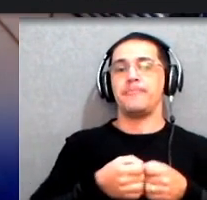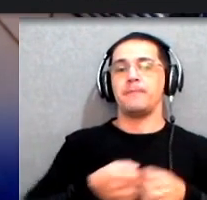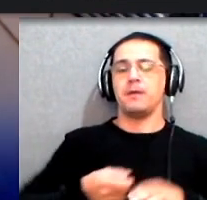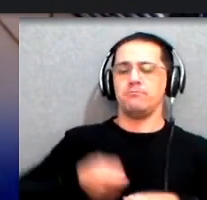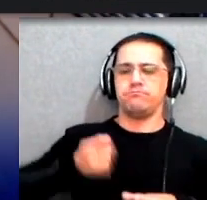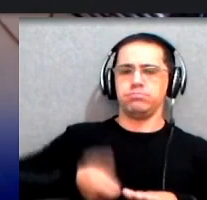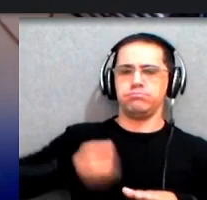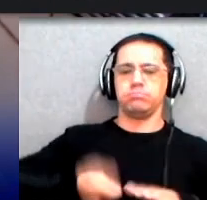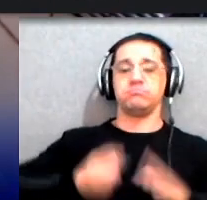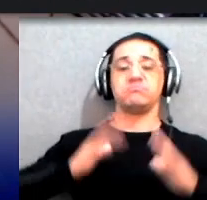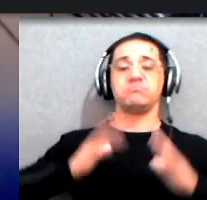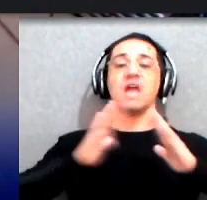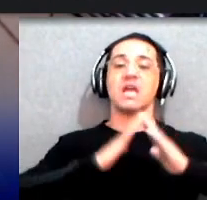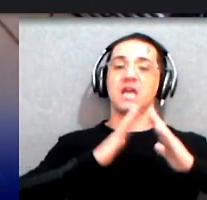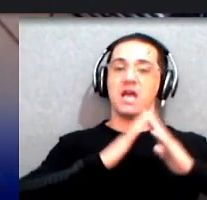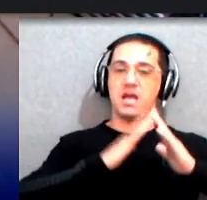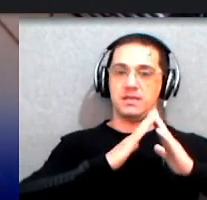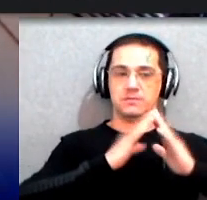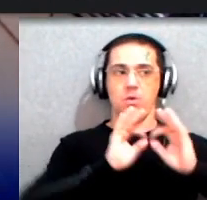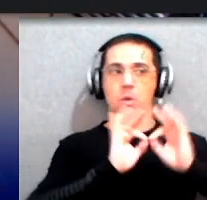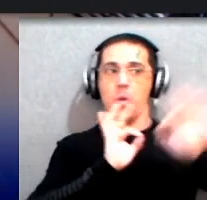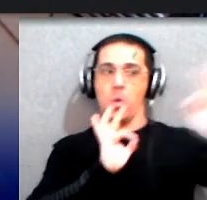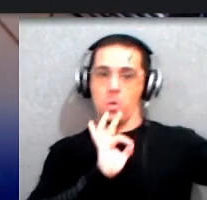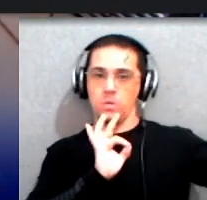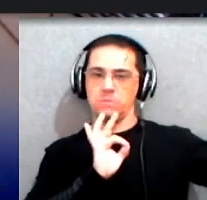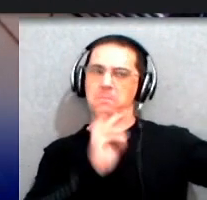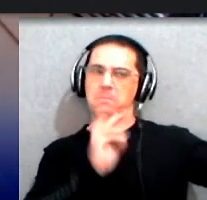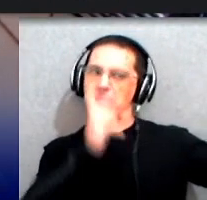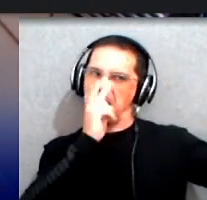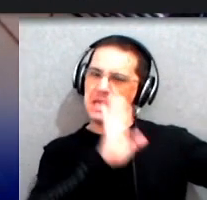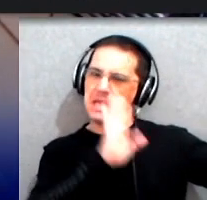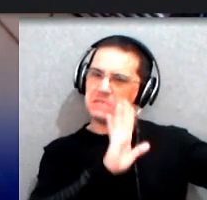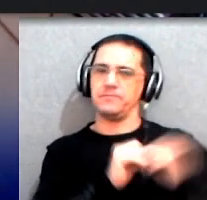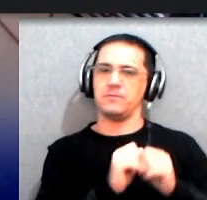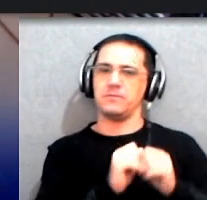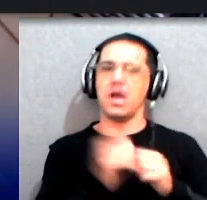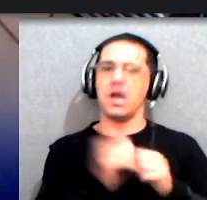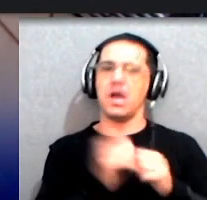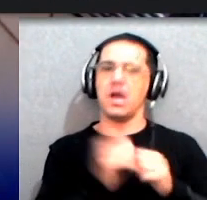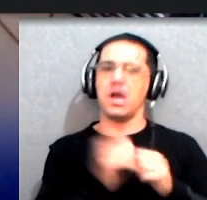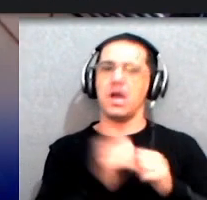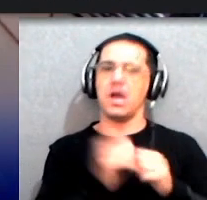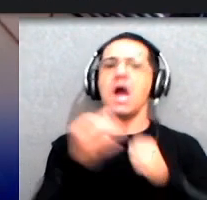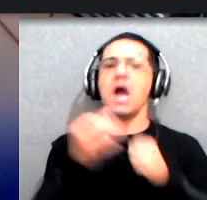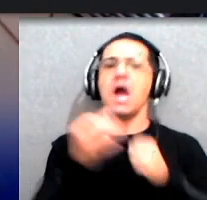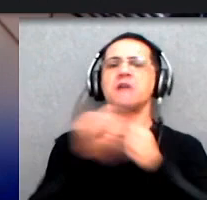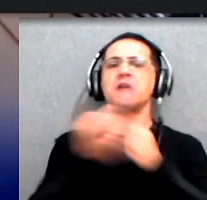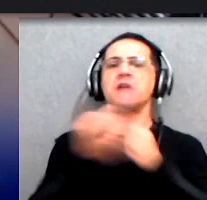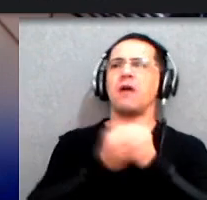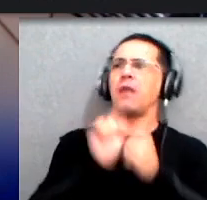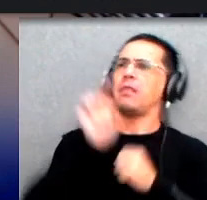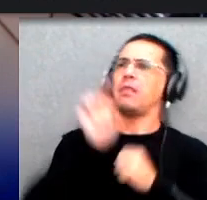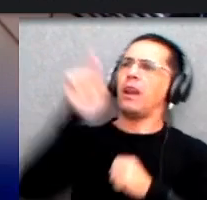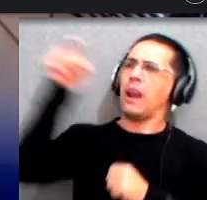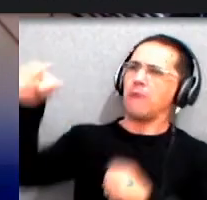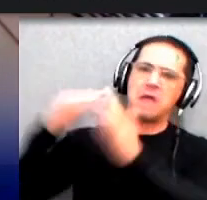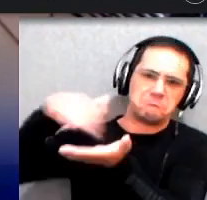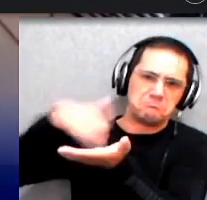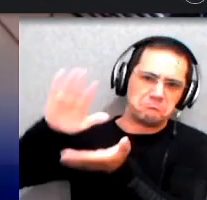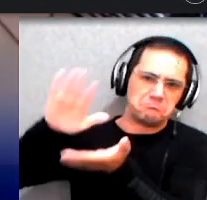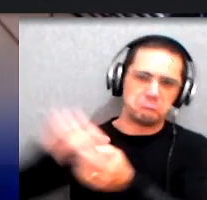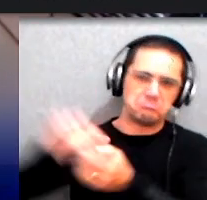gabinete, não sei, mas provavelmente na casa dela. Parece. O advogado em outro local, talvez no seu escritório. O réu em outro local